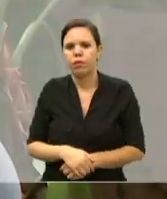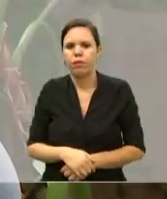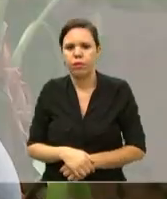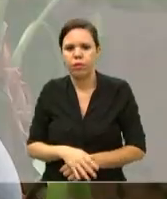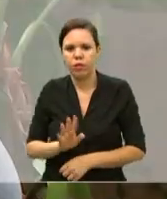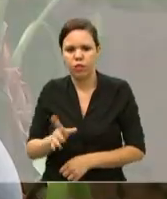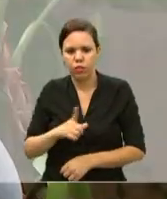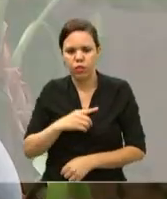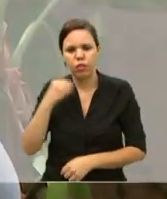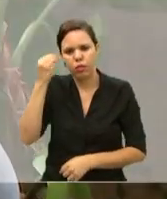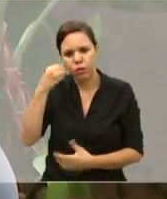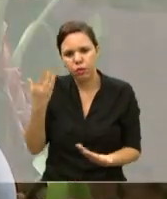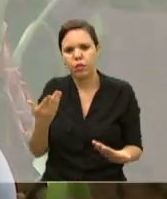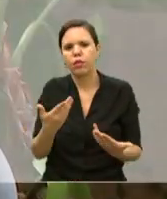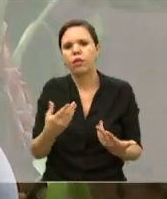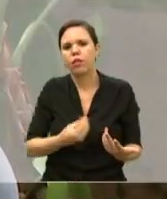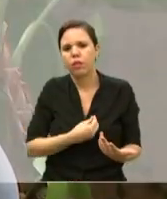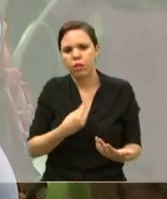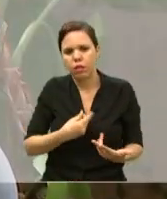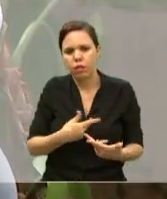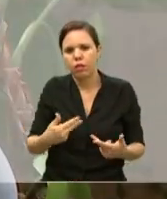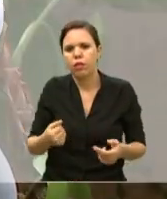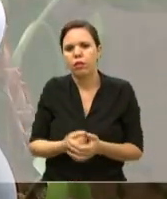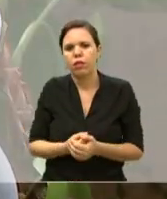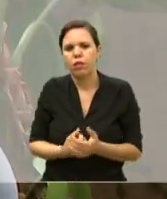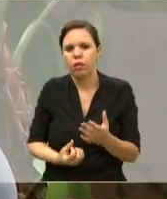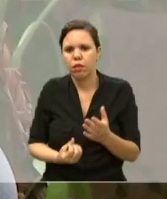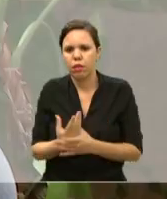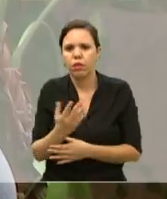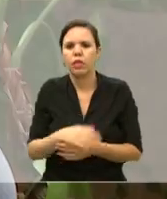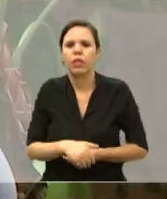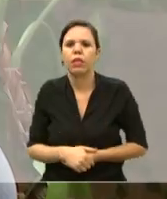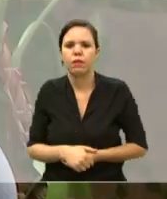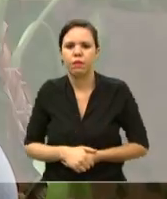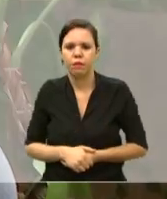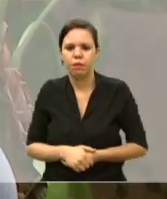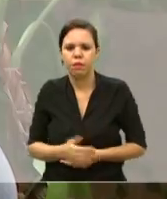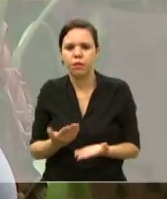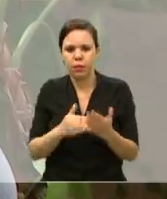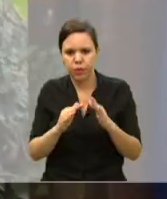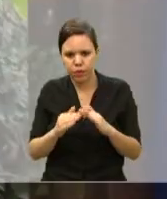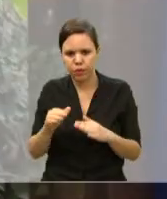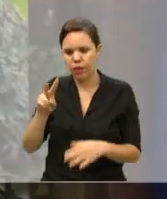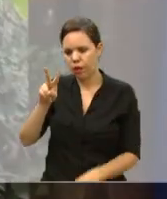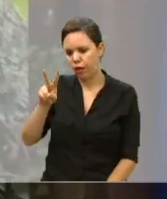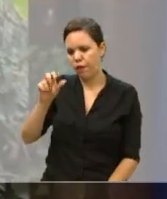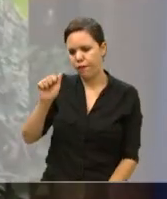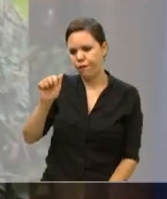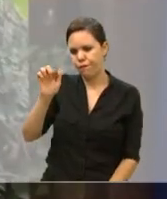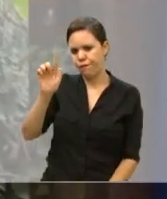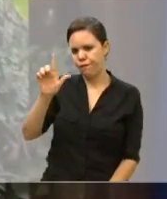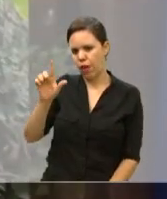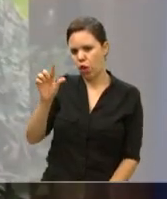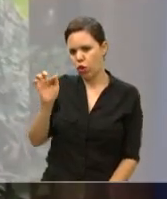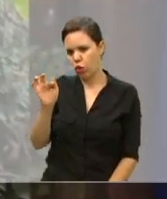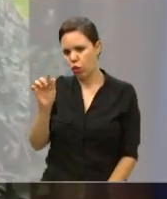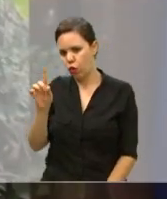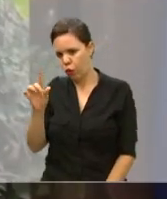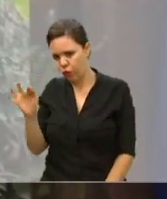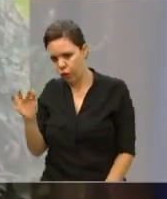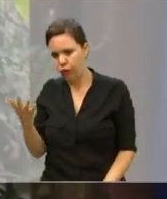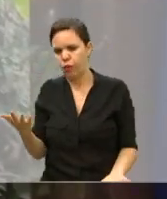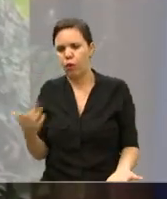tinha vivenciado. E daí que nasceu a escola Waldorf. E qual que é a base? O que é